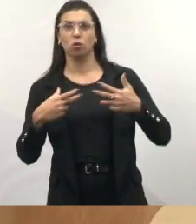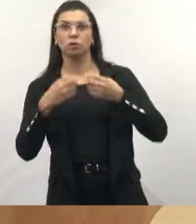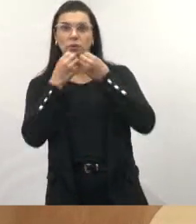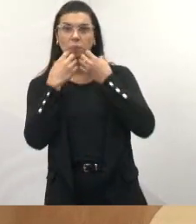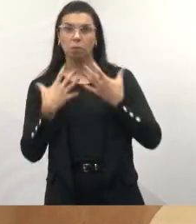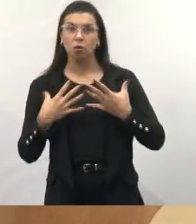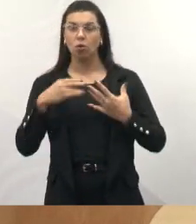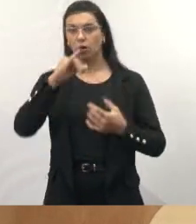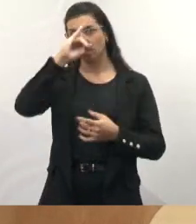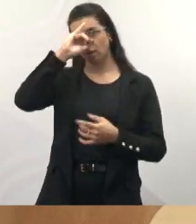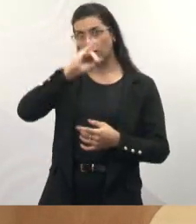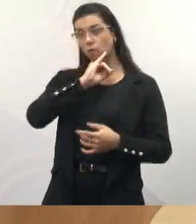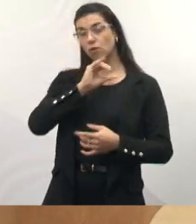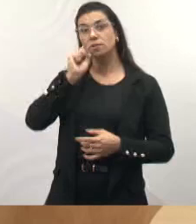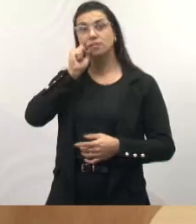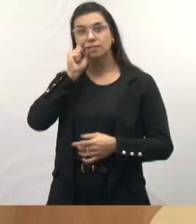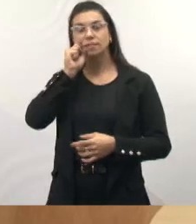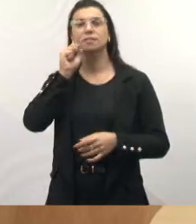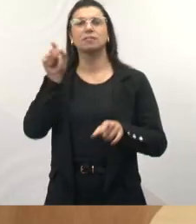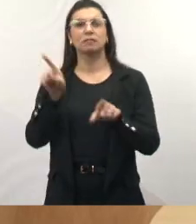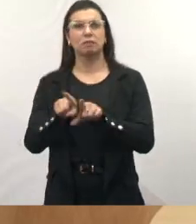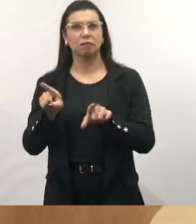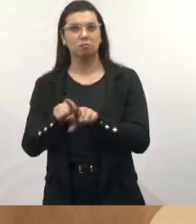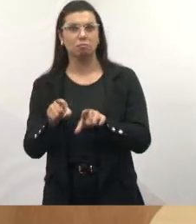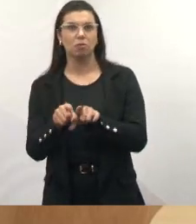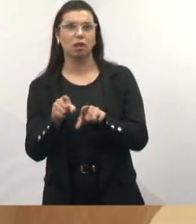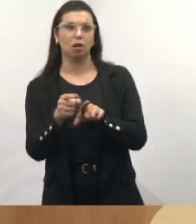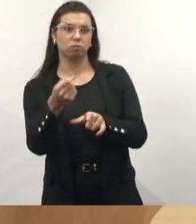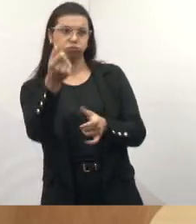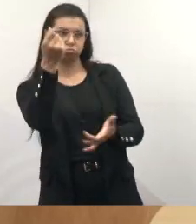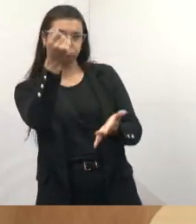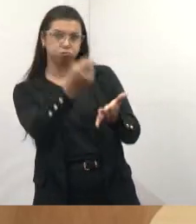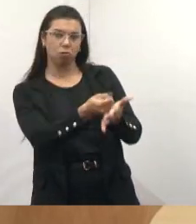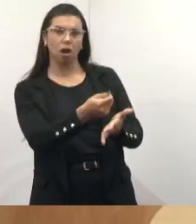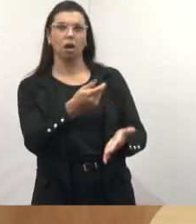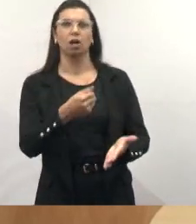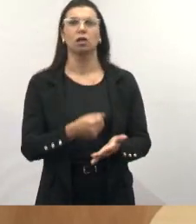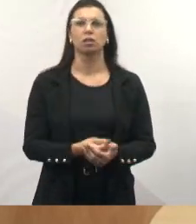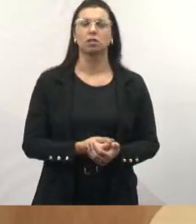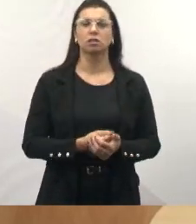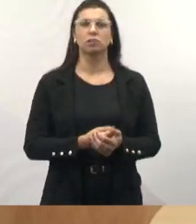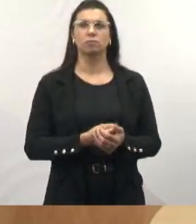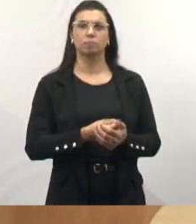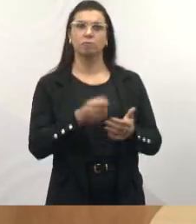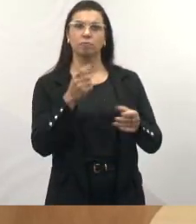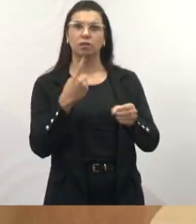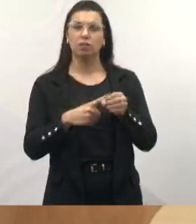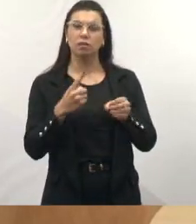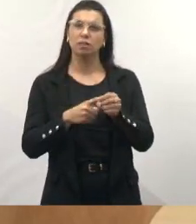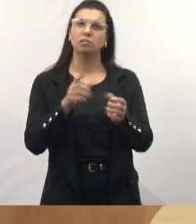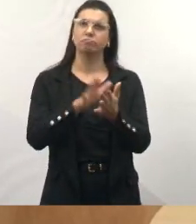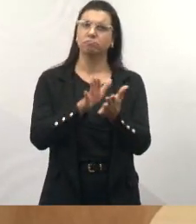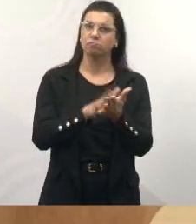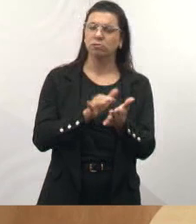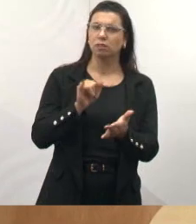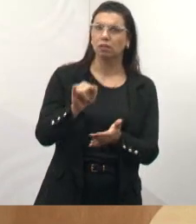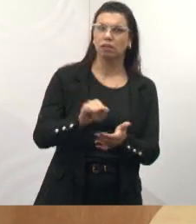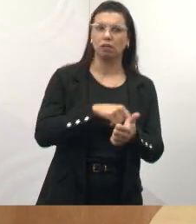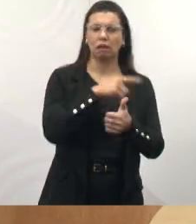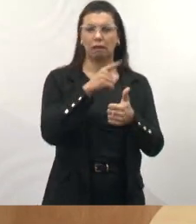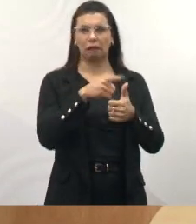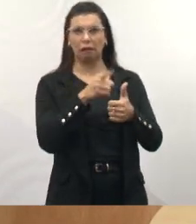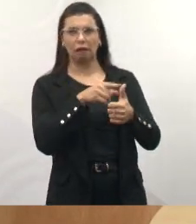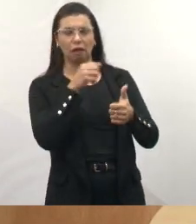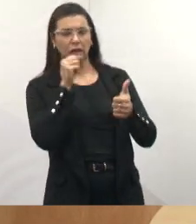que está investindo muito na cidade, nas creches, na educação, nas drenagens, que a gente